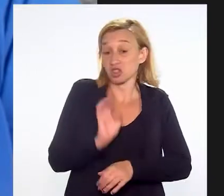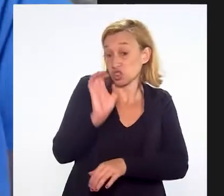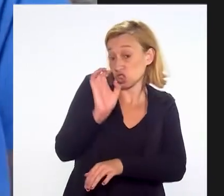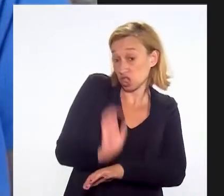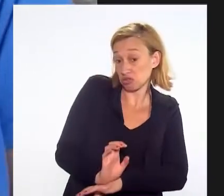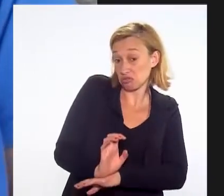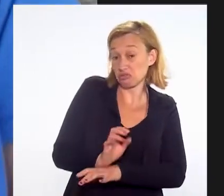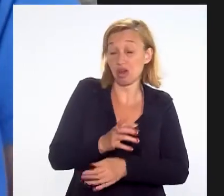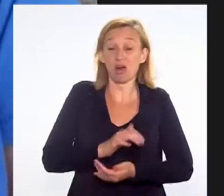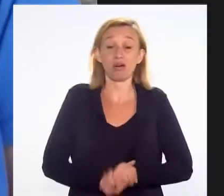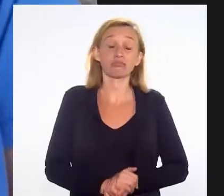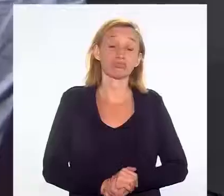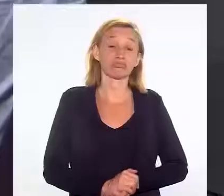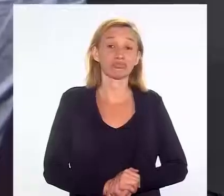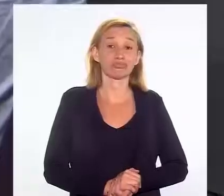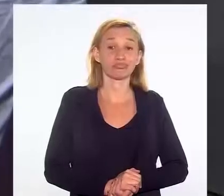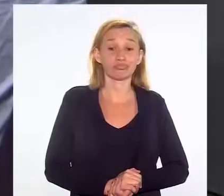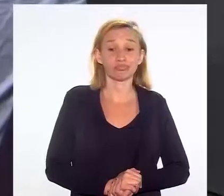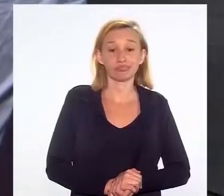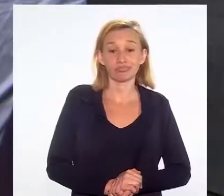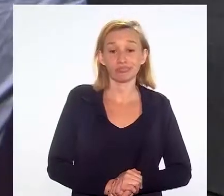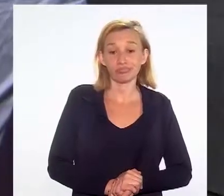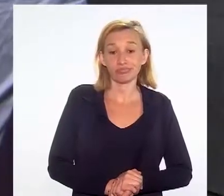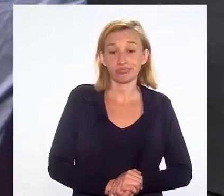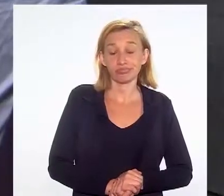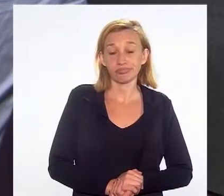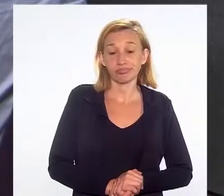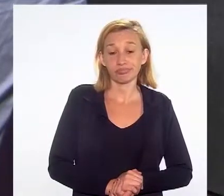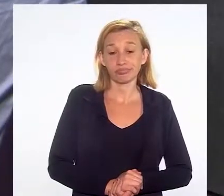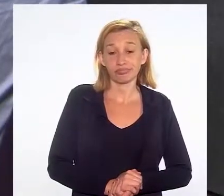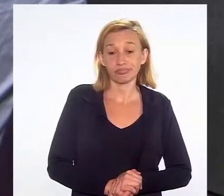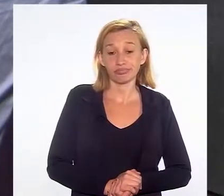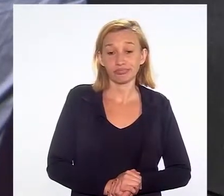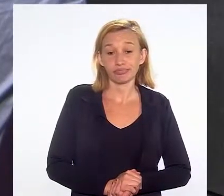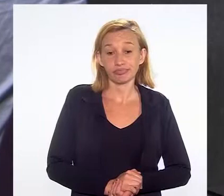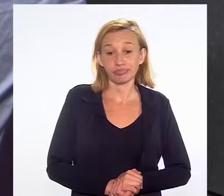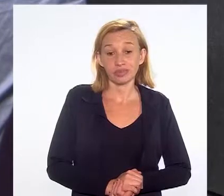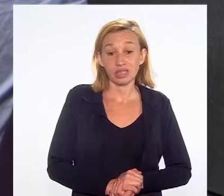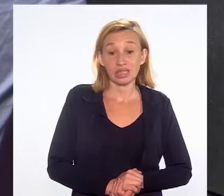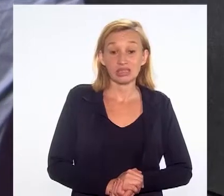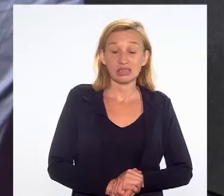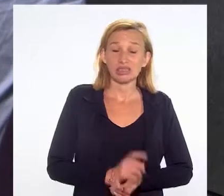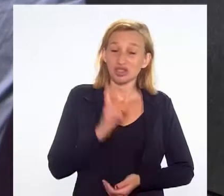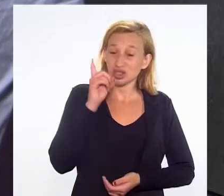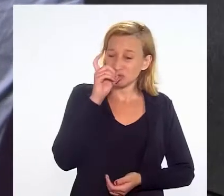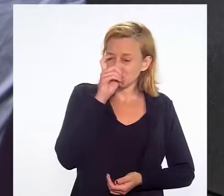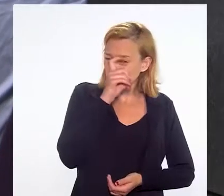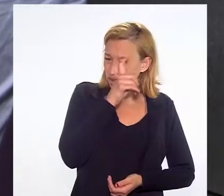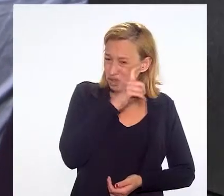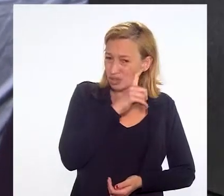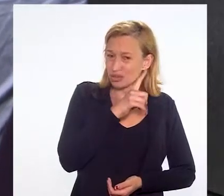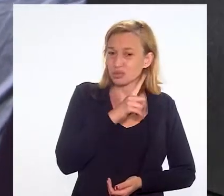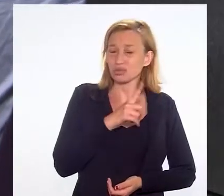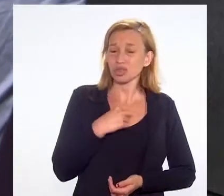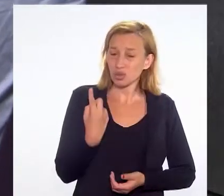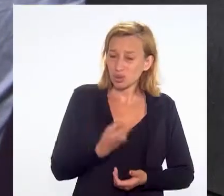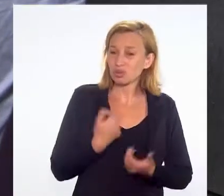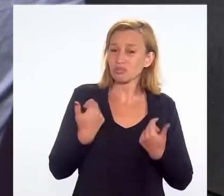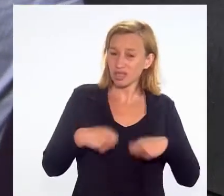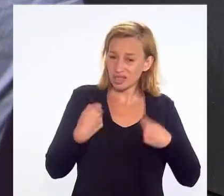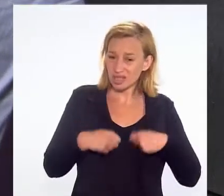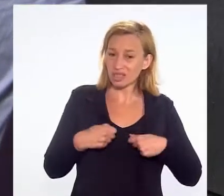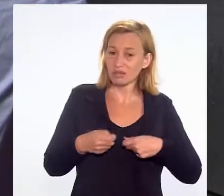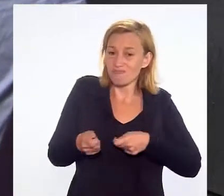em nível estadual, elas têm estado muito aquém daquilo que a gente realmente